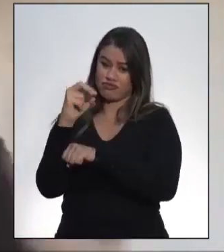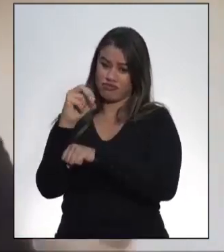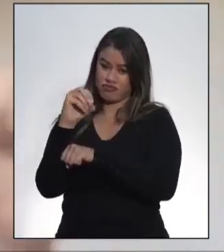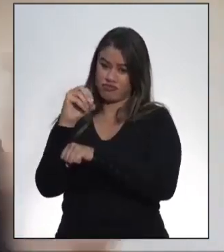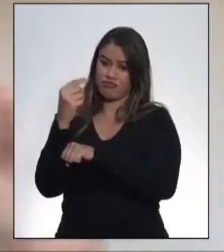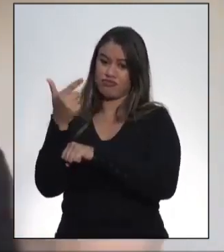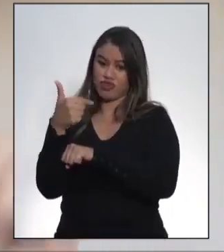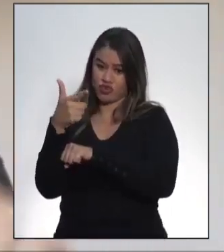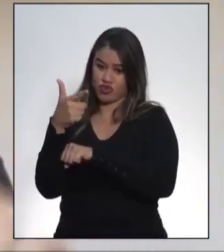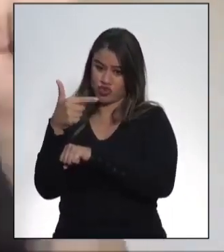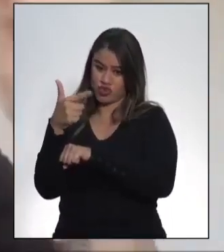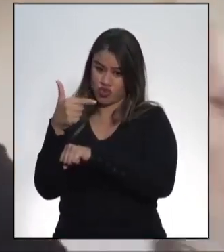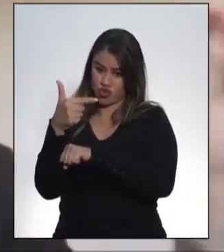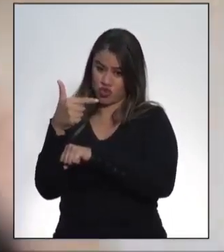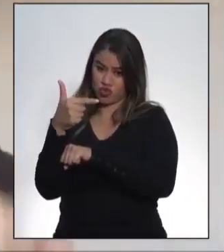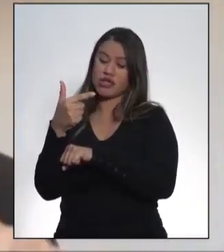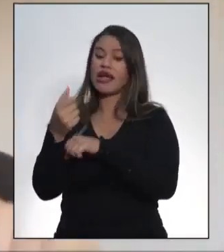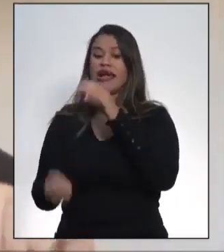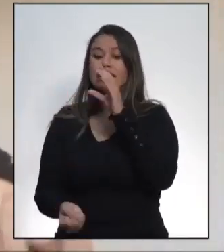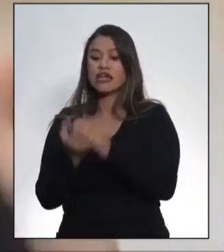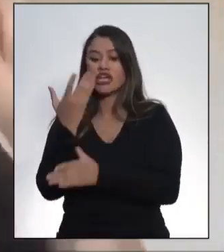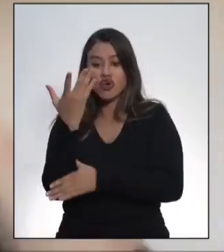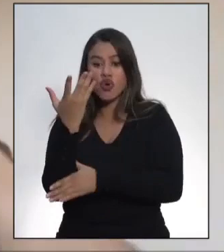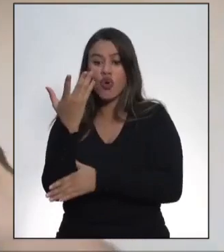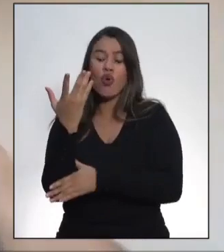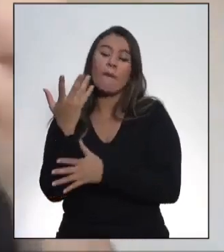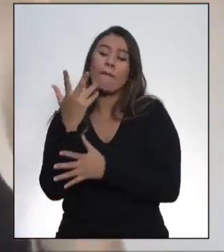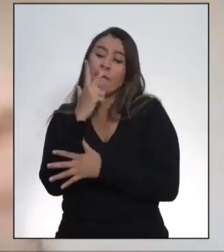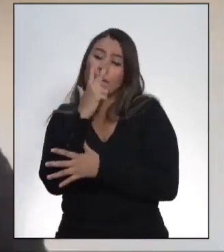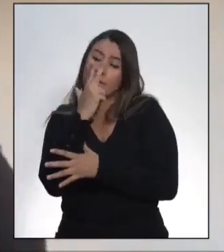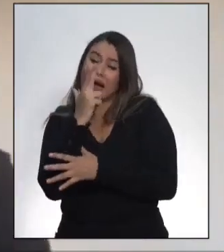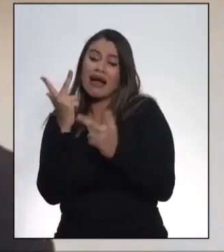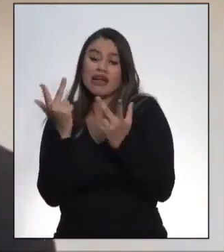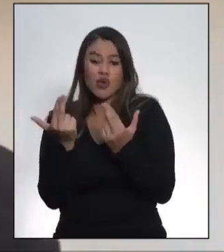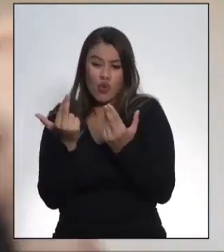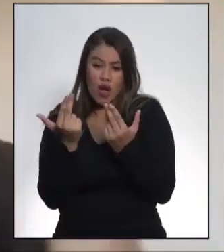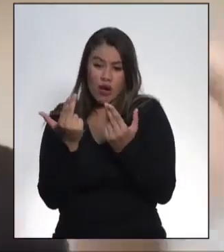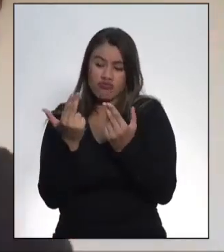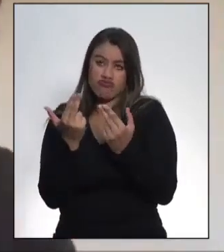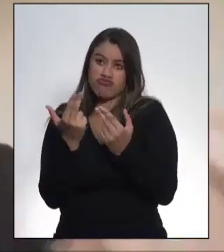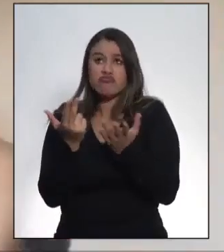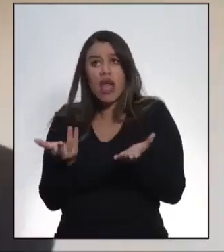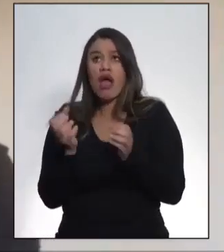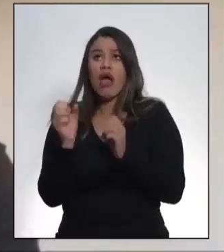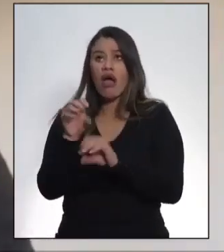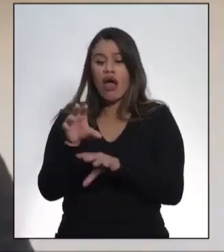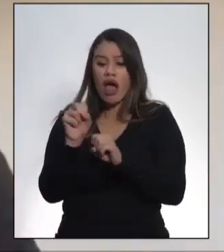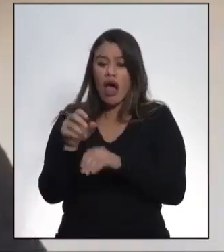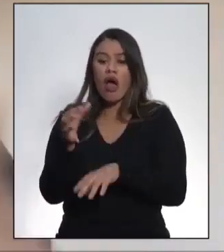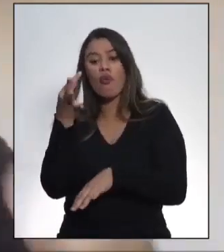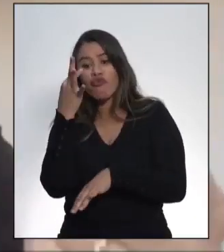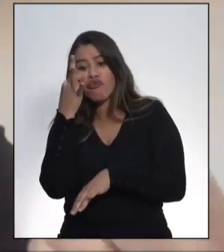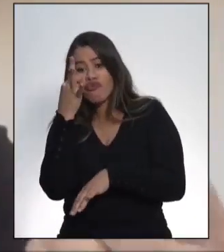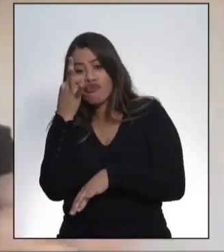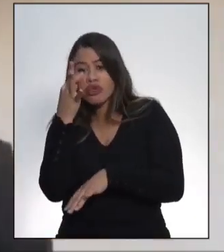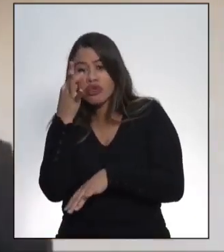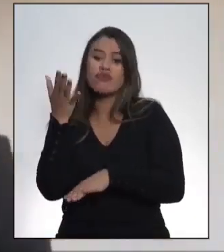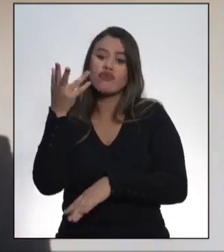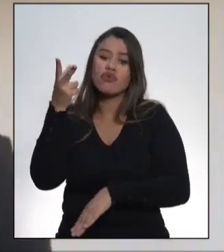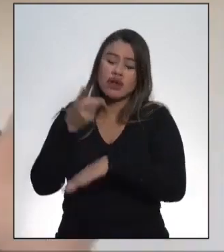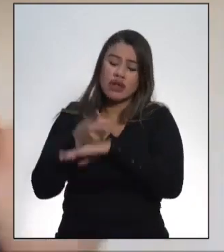parece descrito igualzinho, videoaulas, ao vivo e pré-gravadas, para ensino médio e para vestibular. Esse já